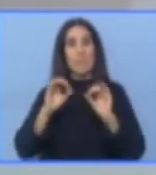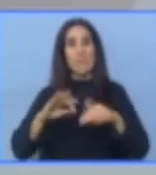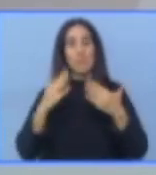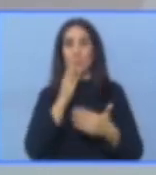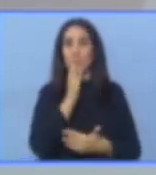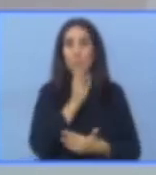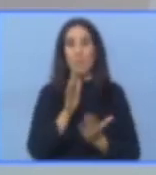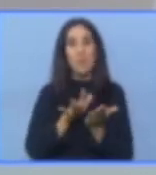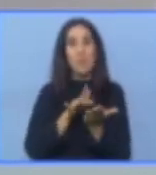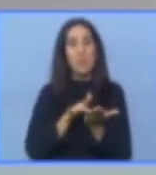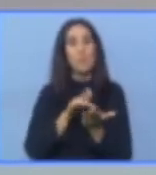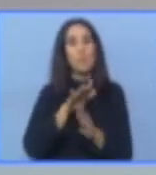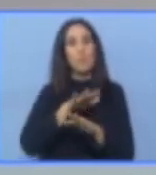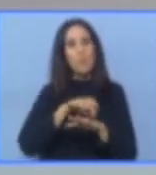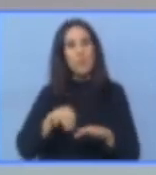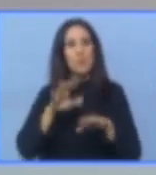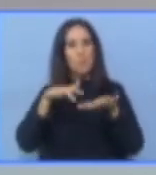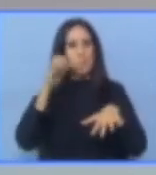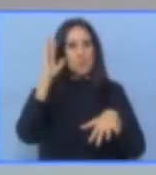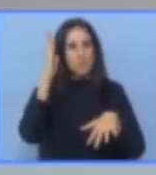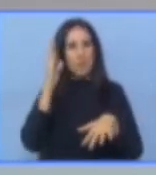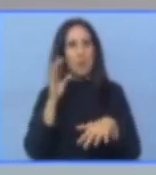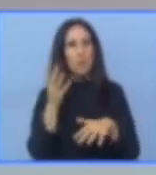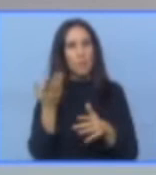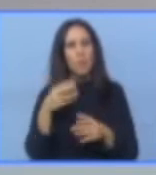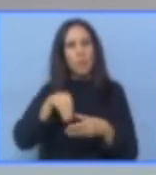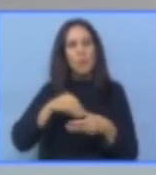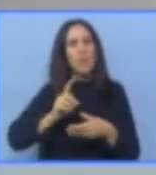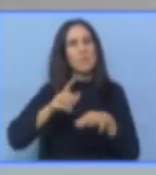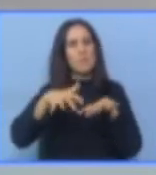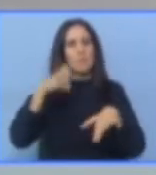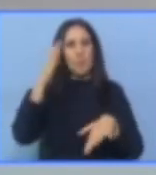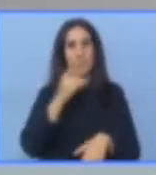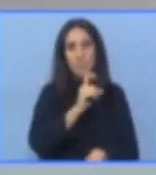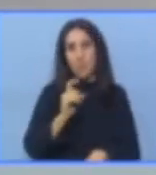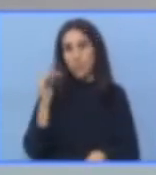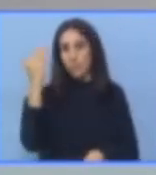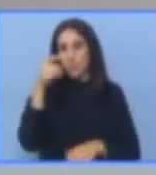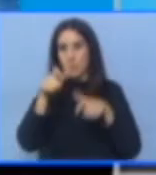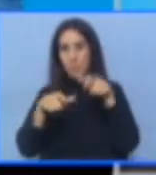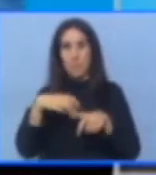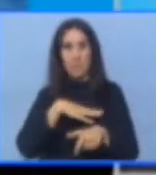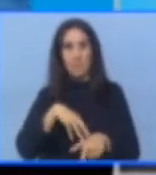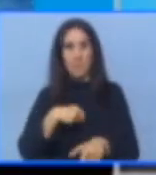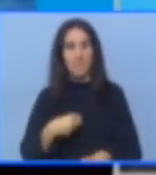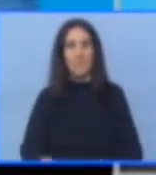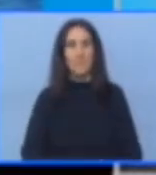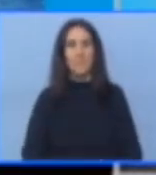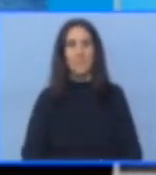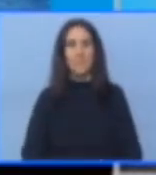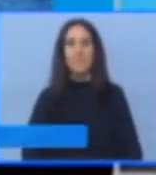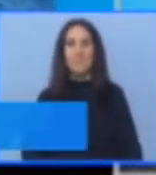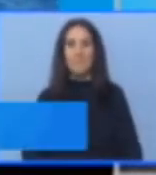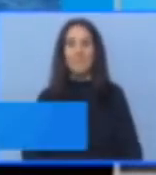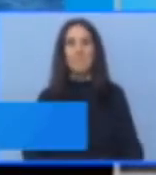é um livro que resulta de um seminário. Ele foi realizado em que contexto, este seminário Paz e Futuro da Humanidade? No contexto da